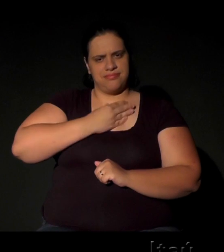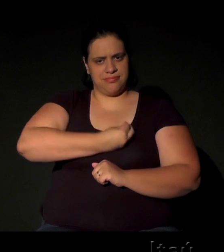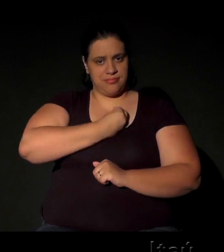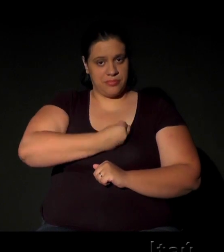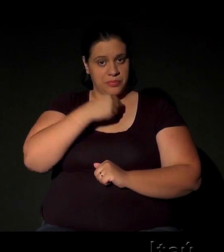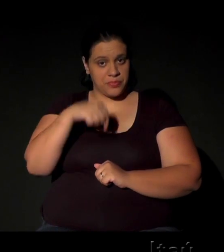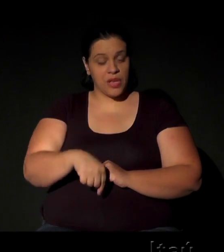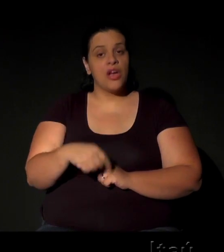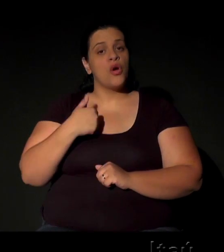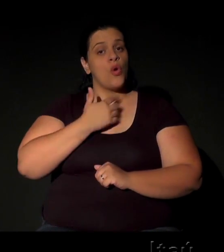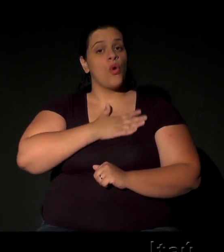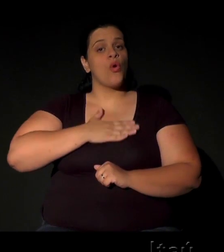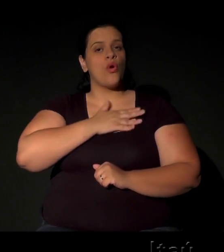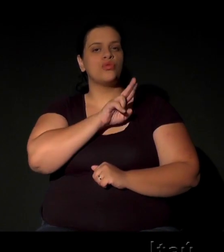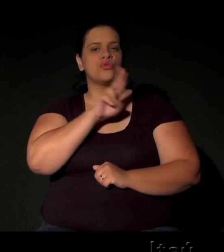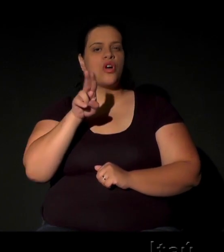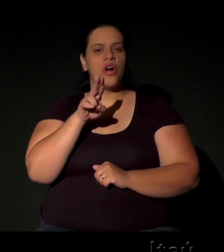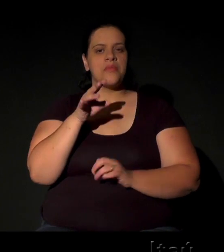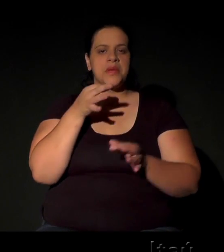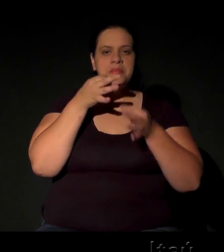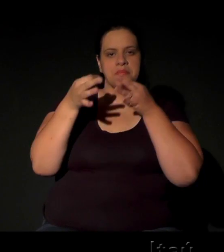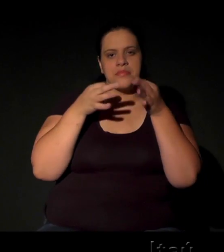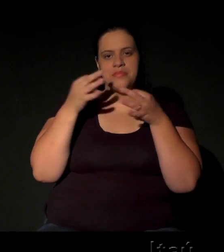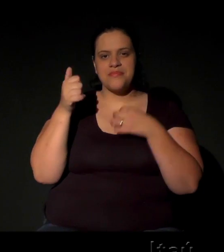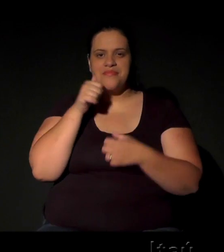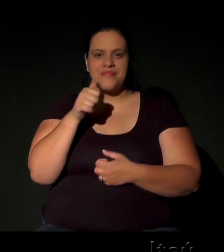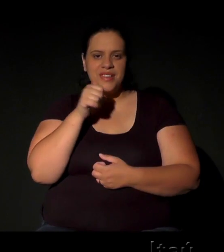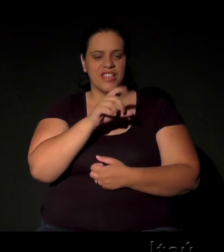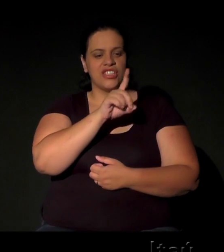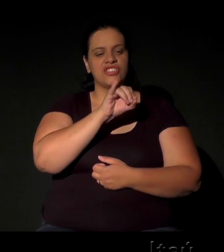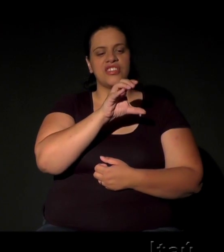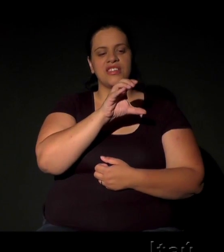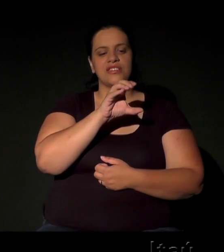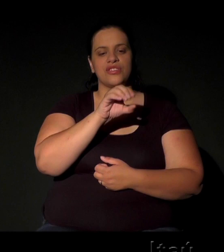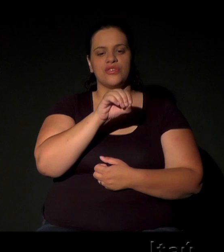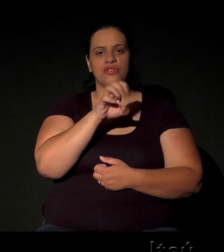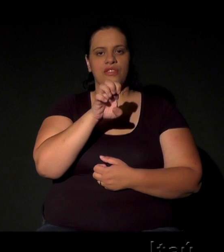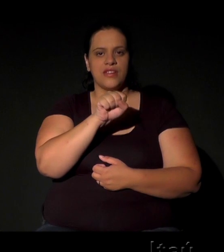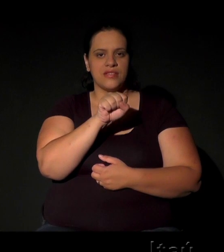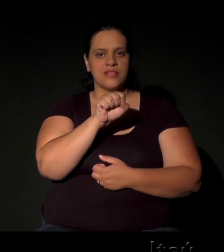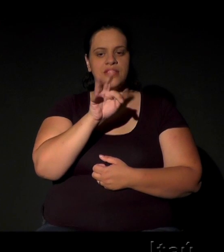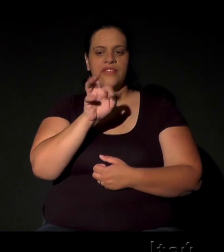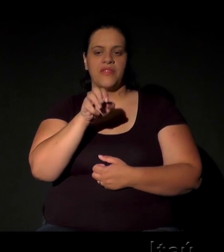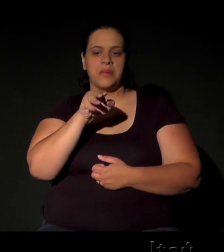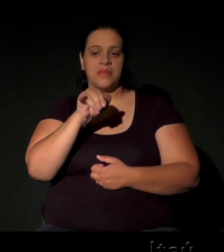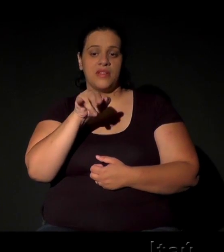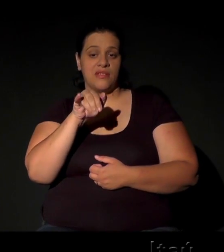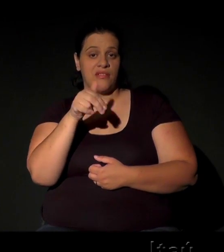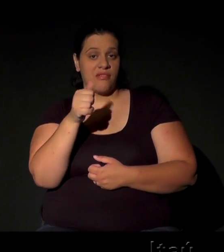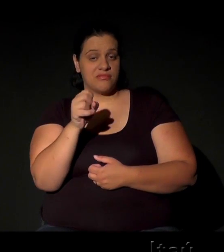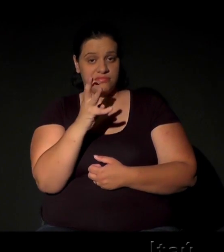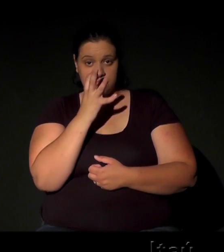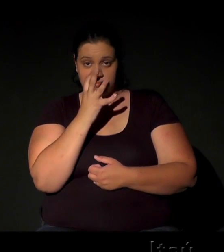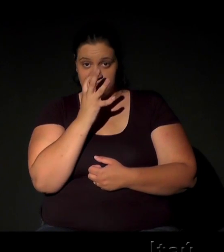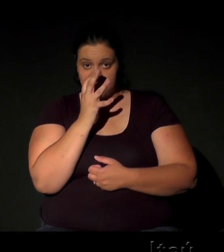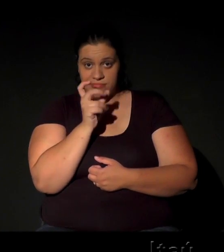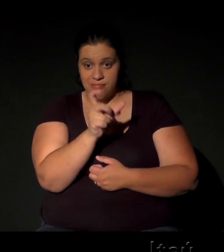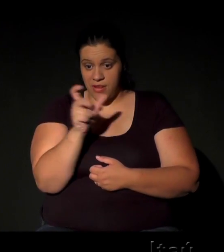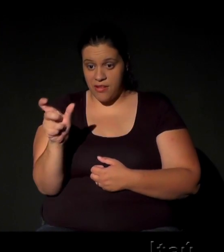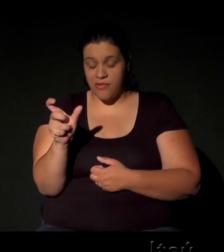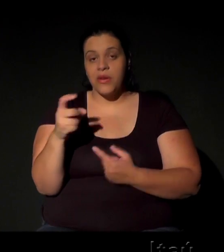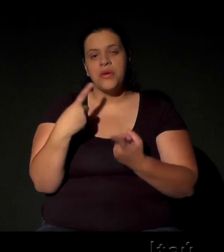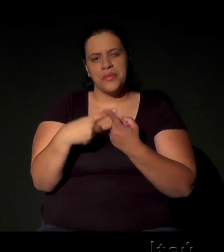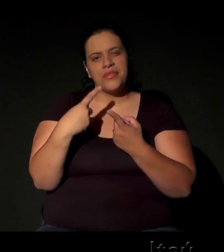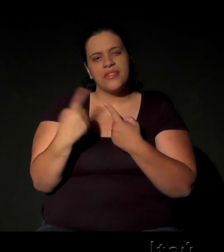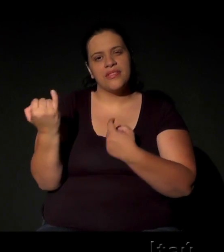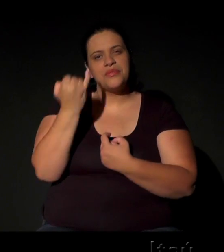gosto muito do nome né dicções femininas né no plural acho bem interessante esse nome porque é muito importante